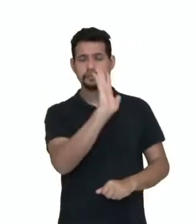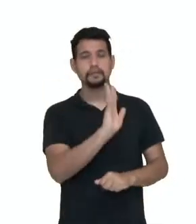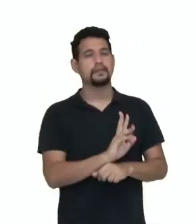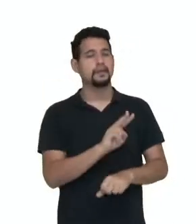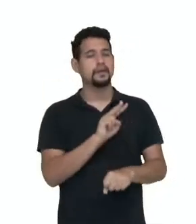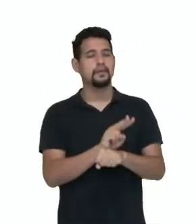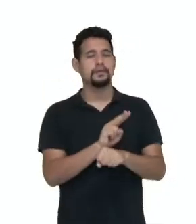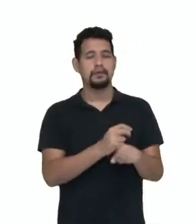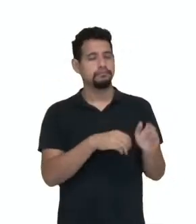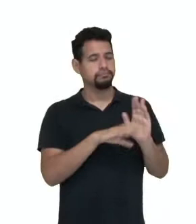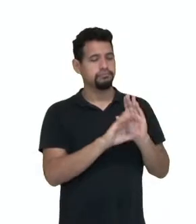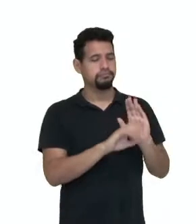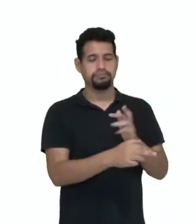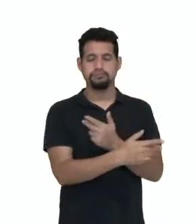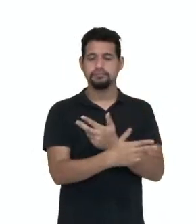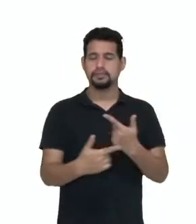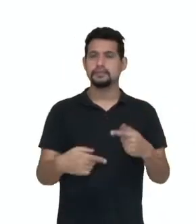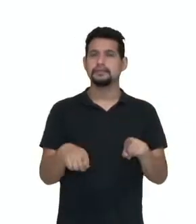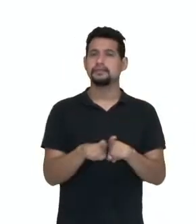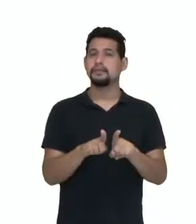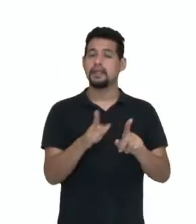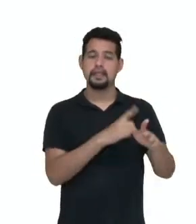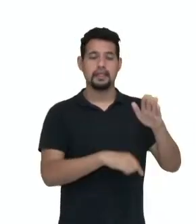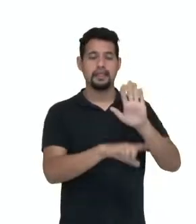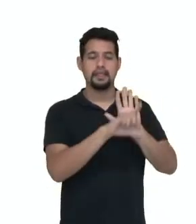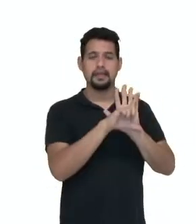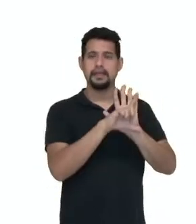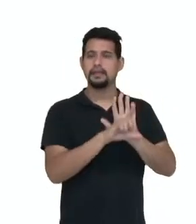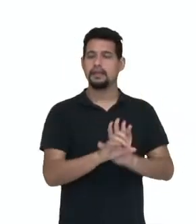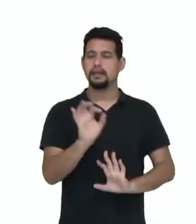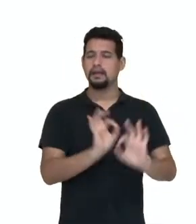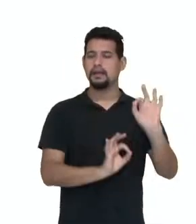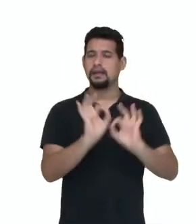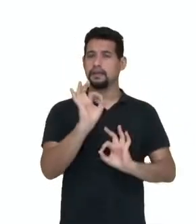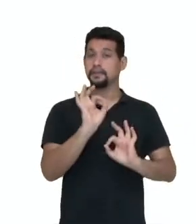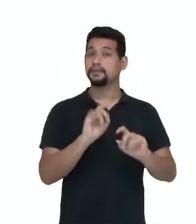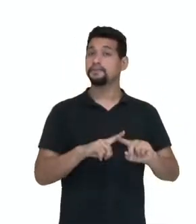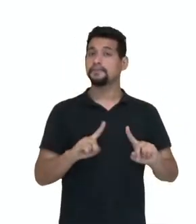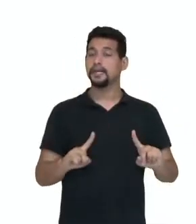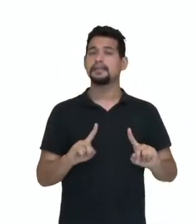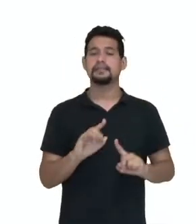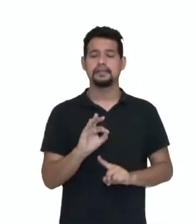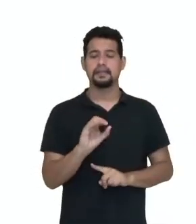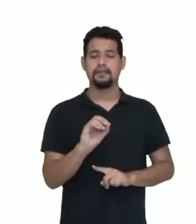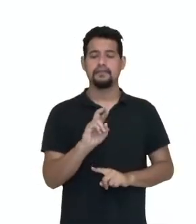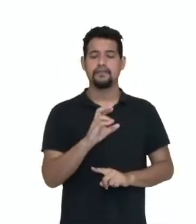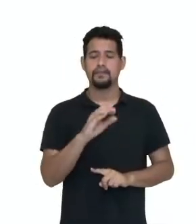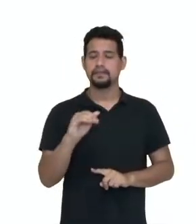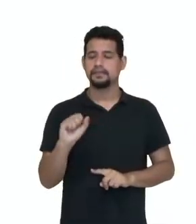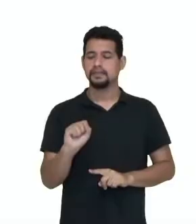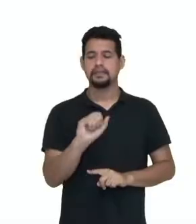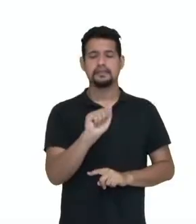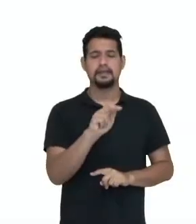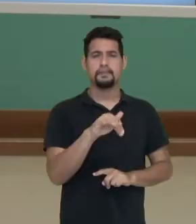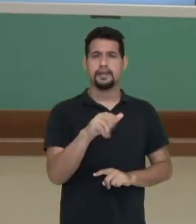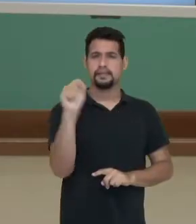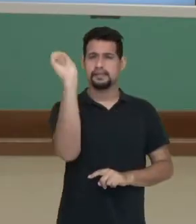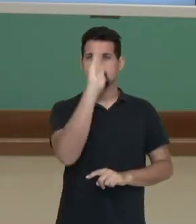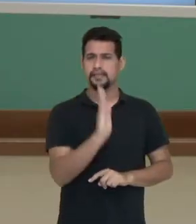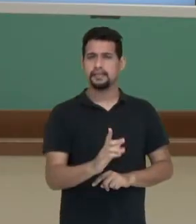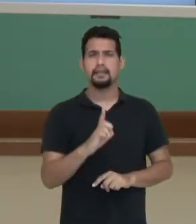poderes constituídos e na garantia da lei e da ordem. Então, as Forças Armadas brasileiras, elas têm funções muito